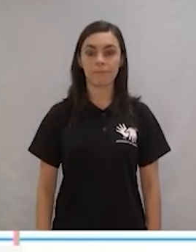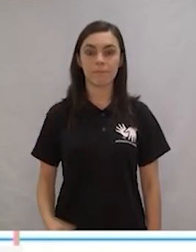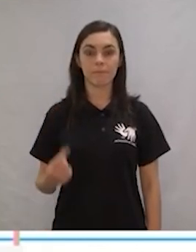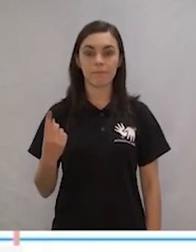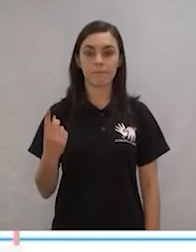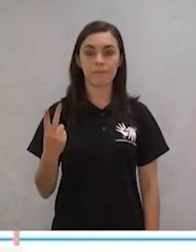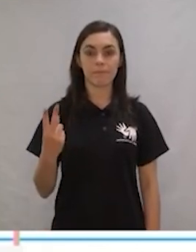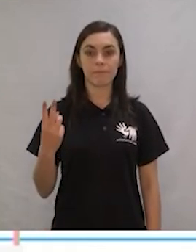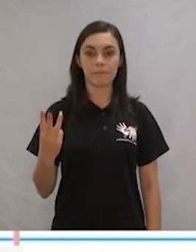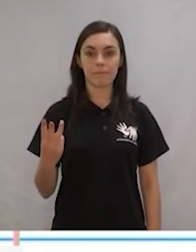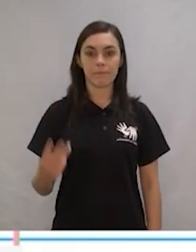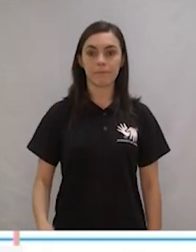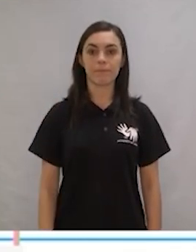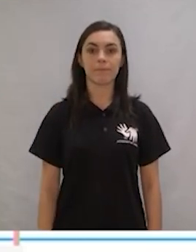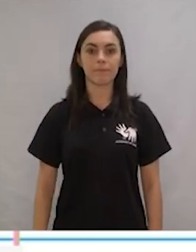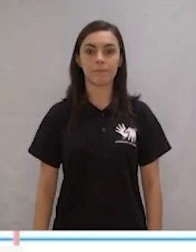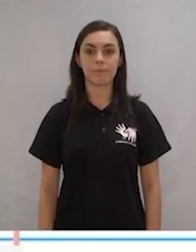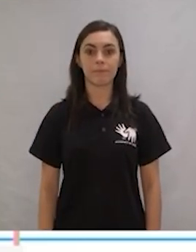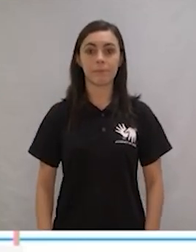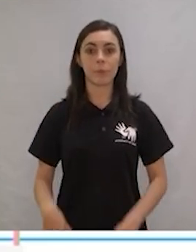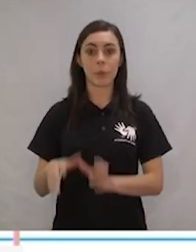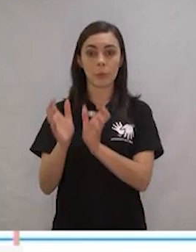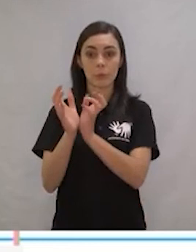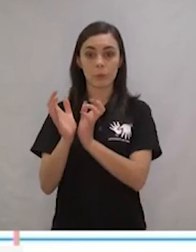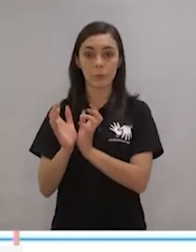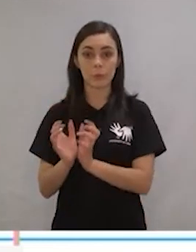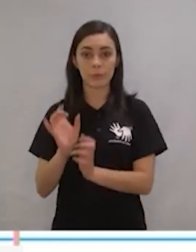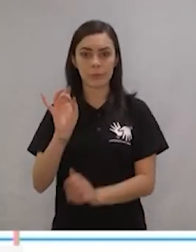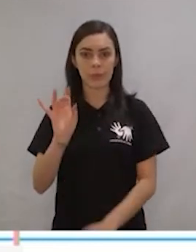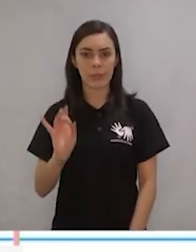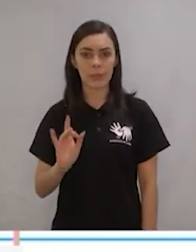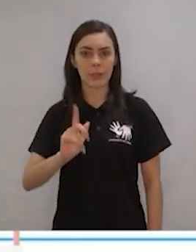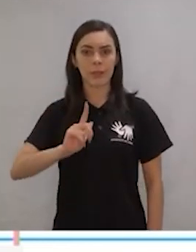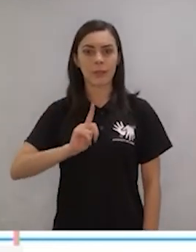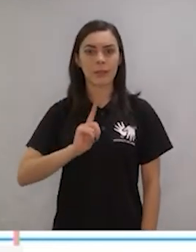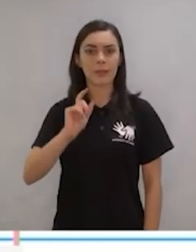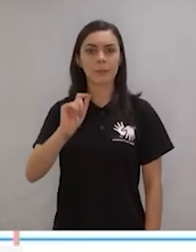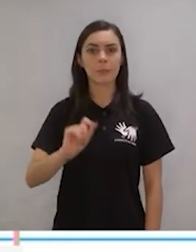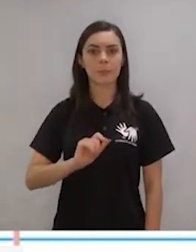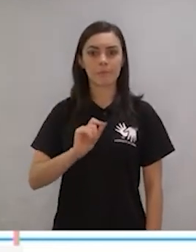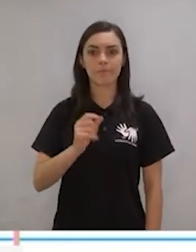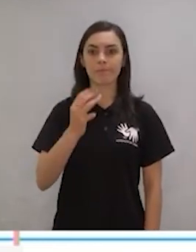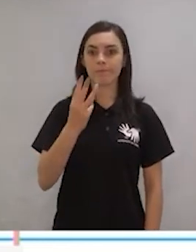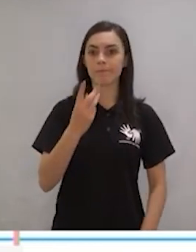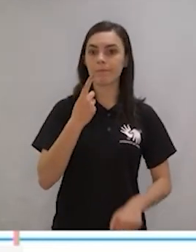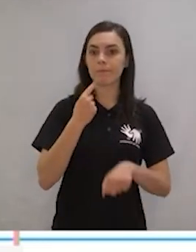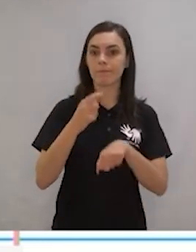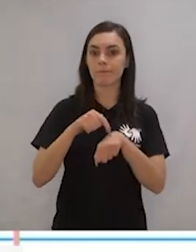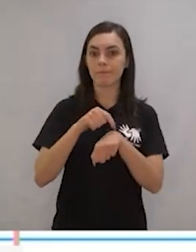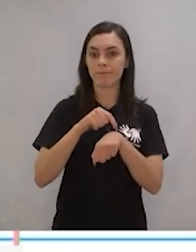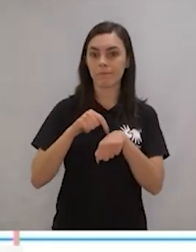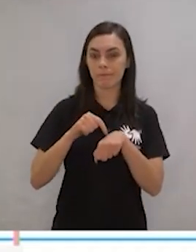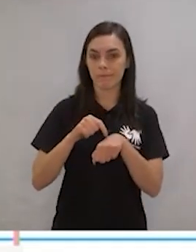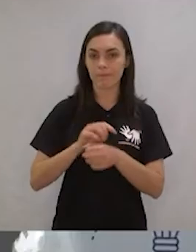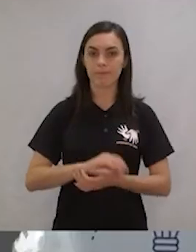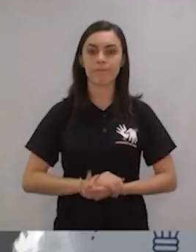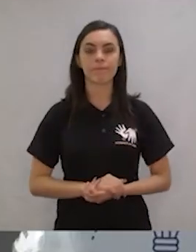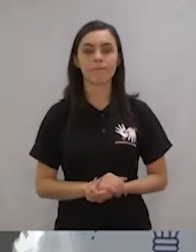3. 1, 2, 3. Em cada cesta, então, ficou com 3